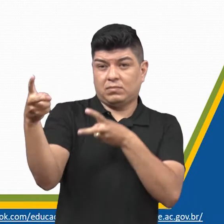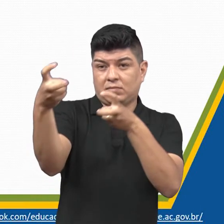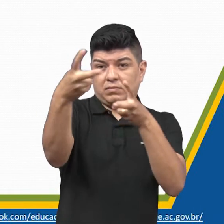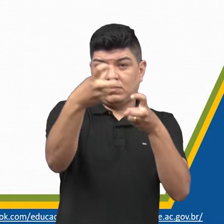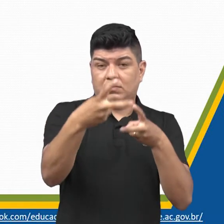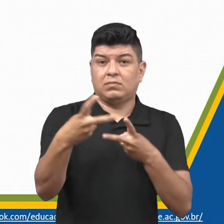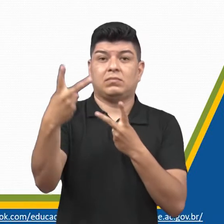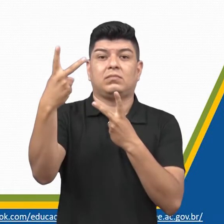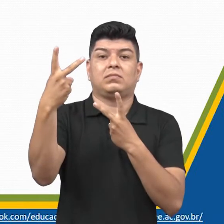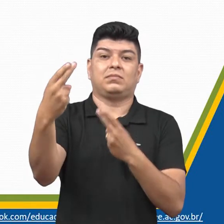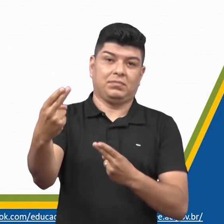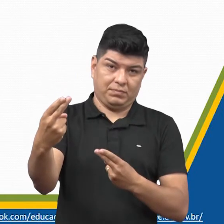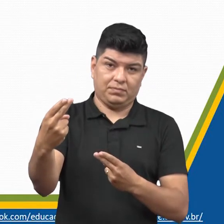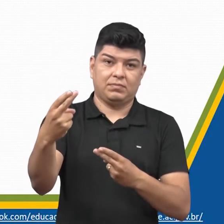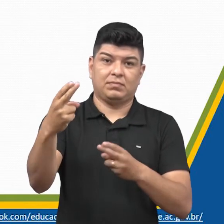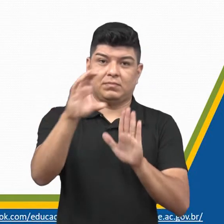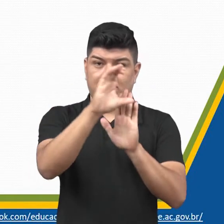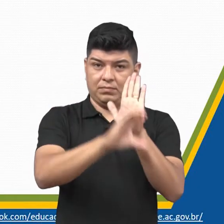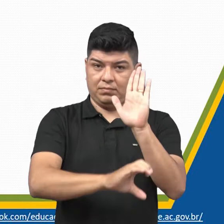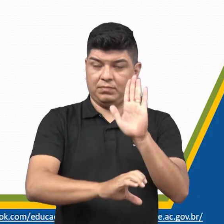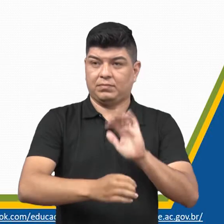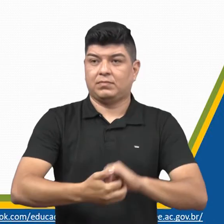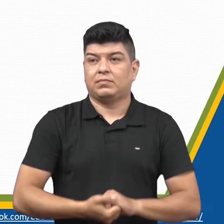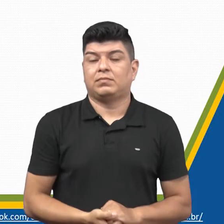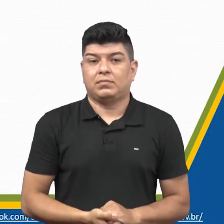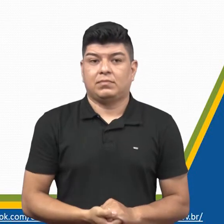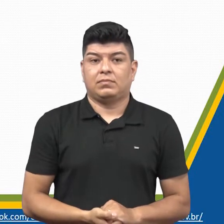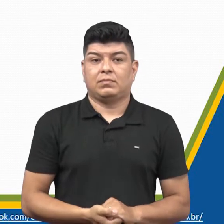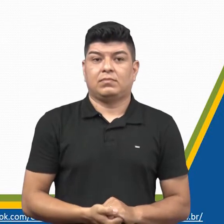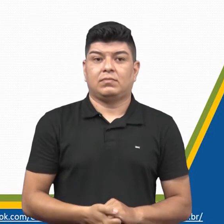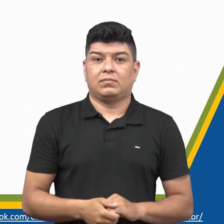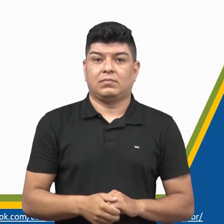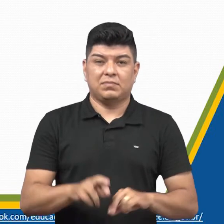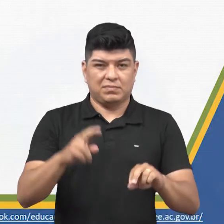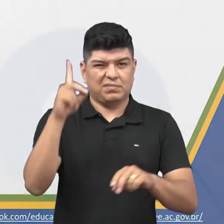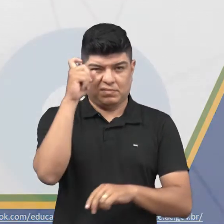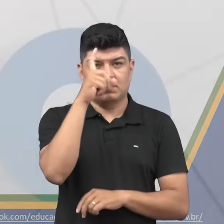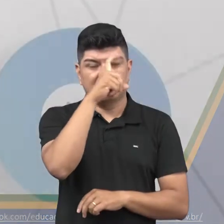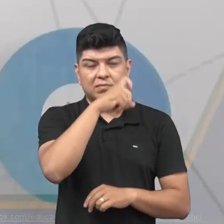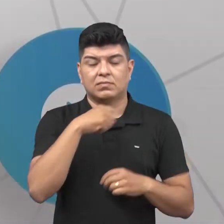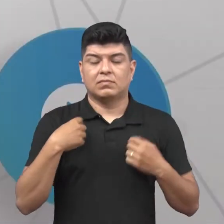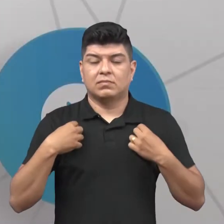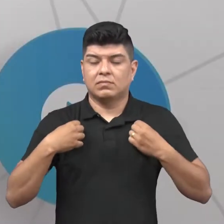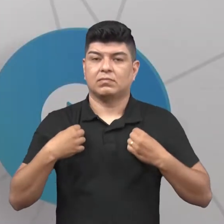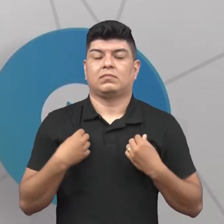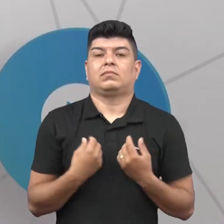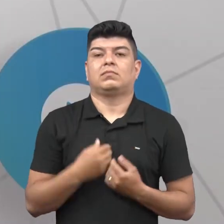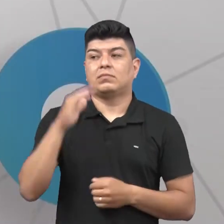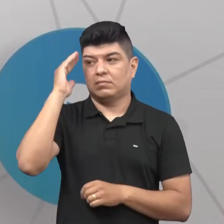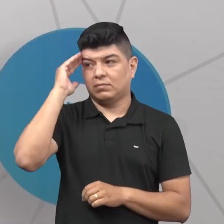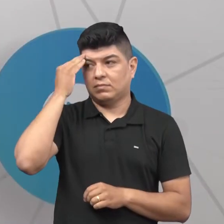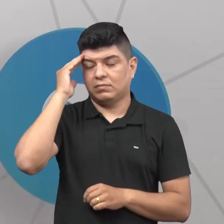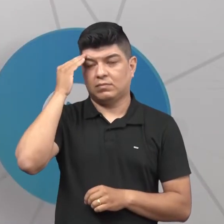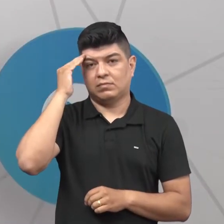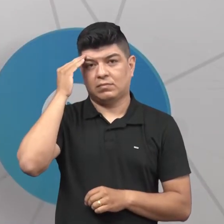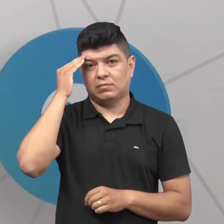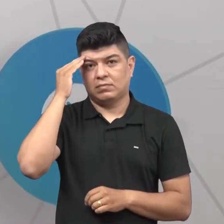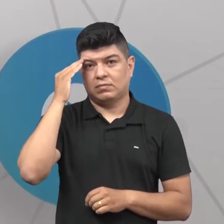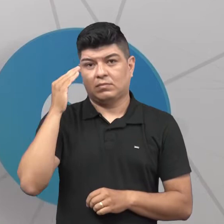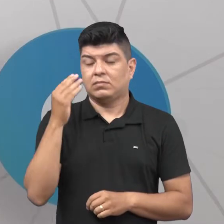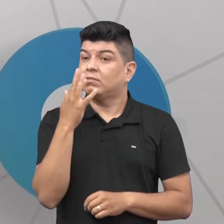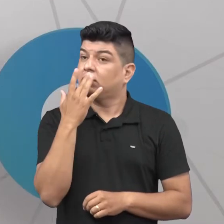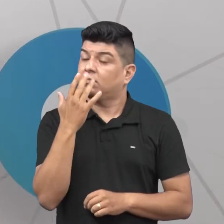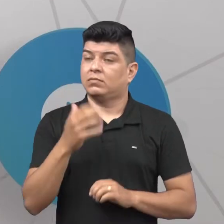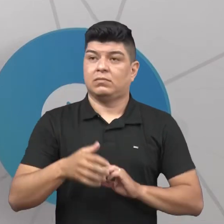de um determinado conceito. Então, para ele seria difícil, até mesmo para entender a questão da cor.